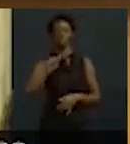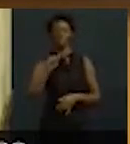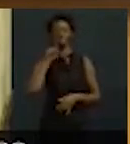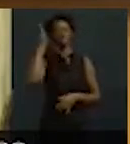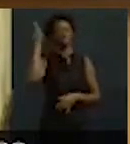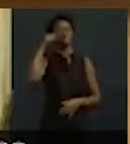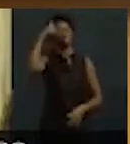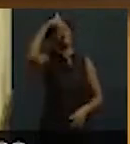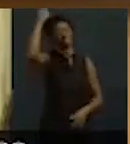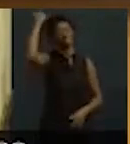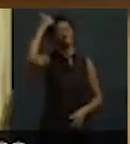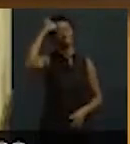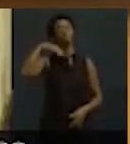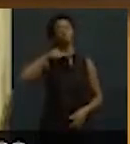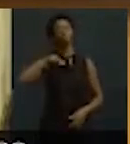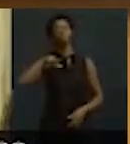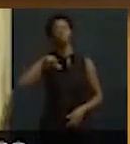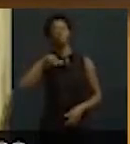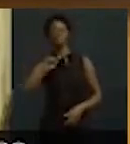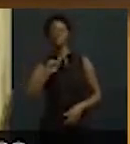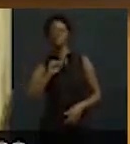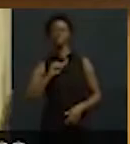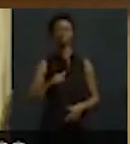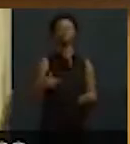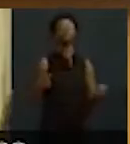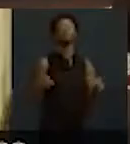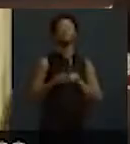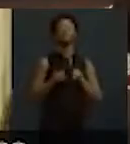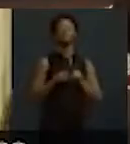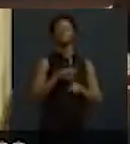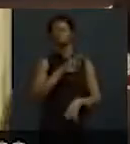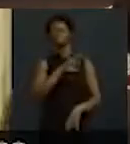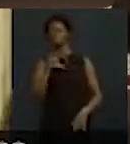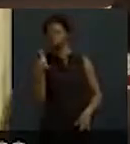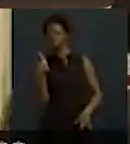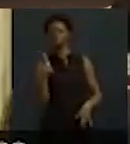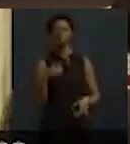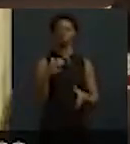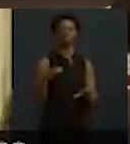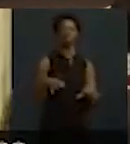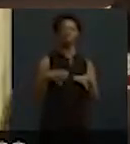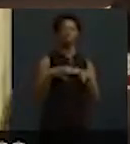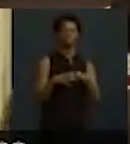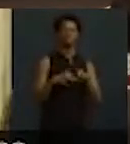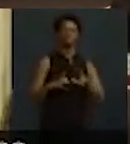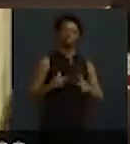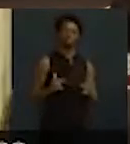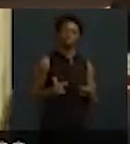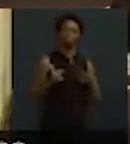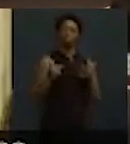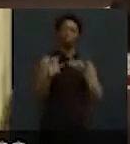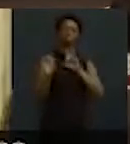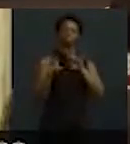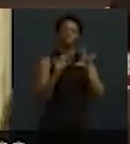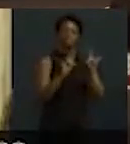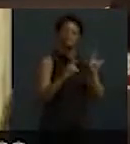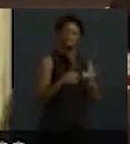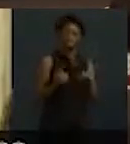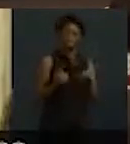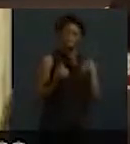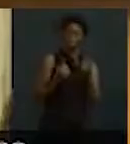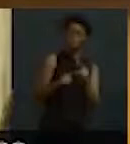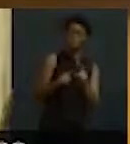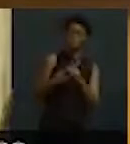Madalena e coordenador do Grupo de Atuação Especializada no Combate à Sonegação Fiscal